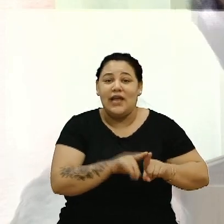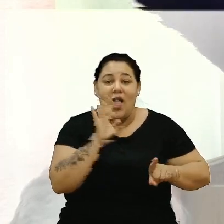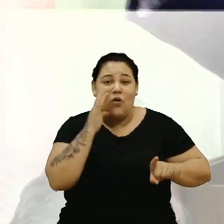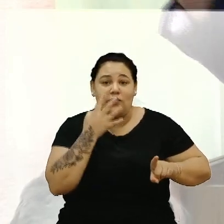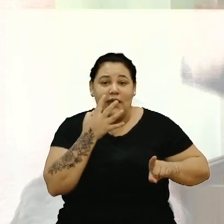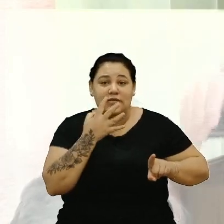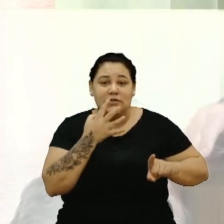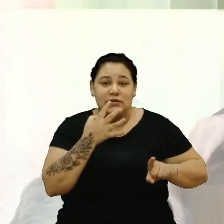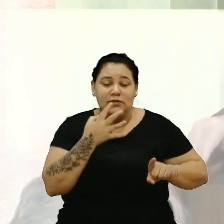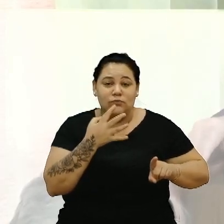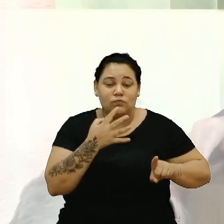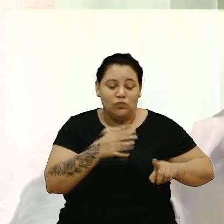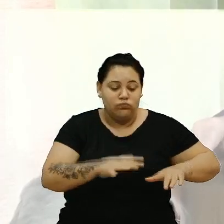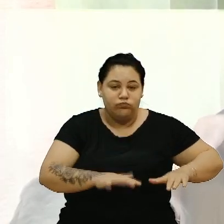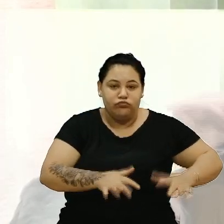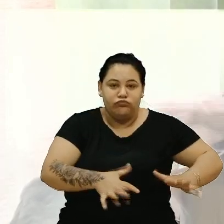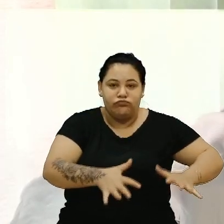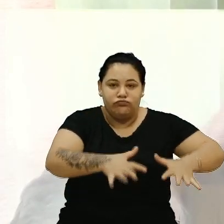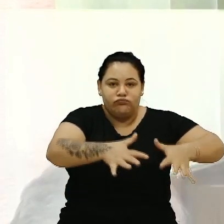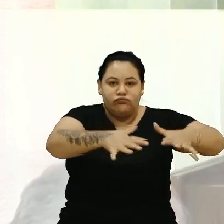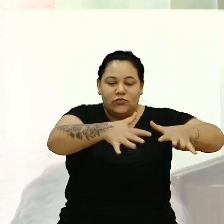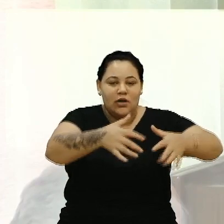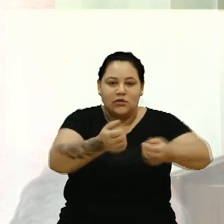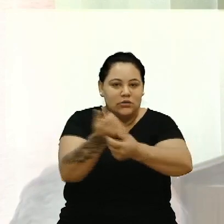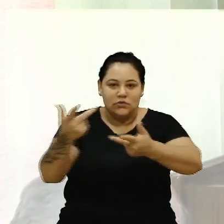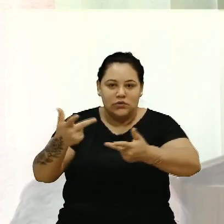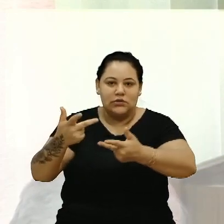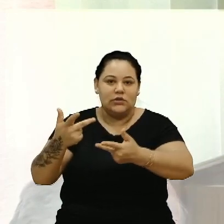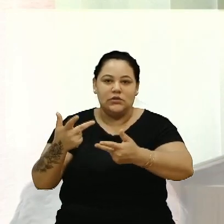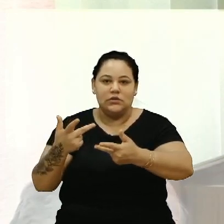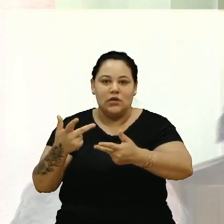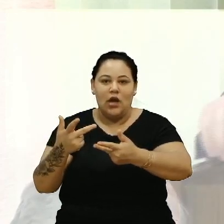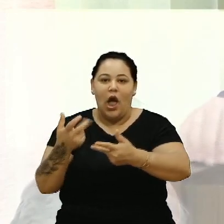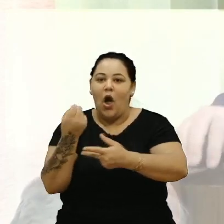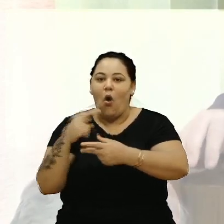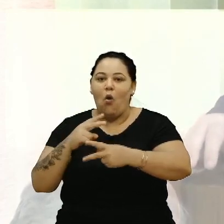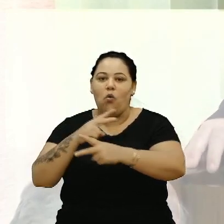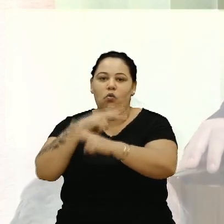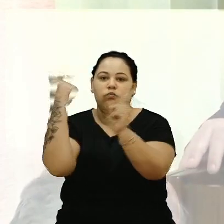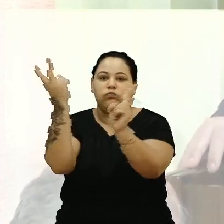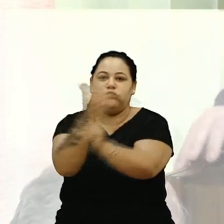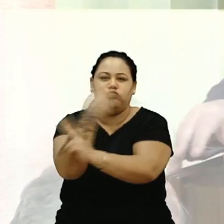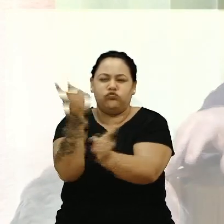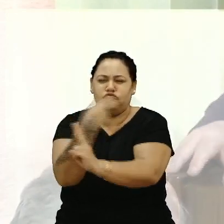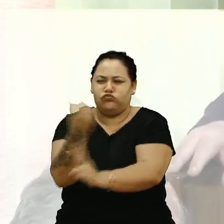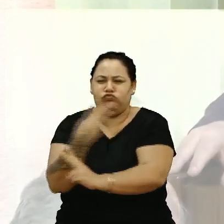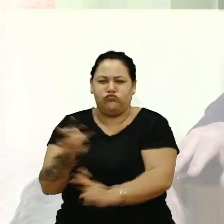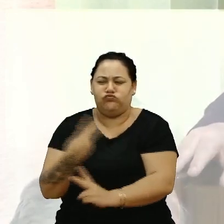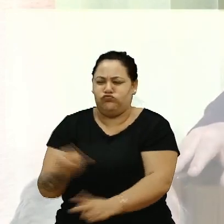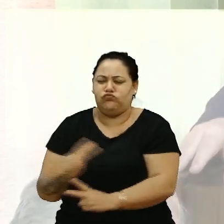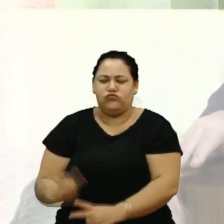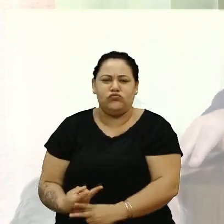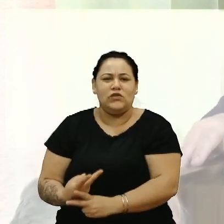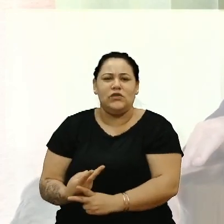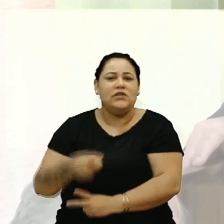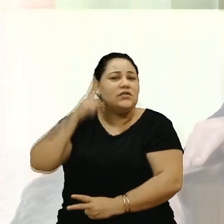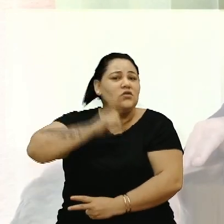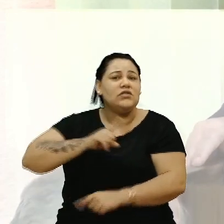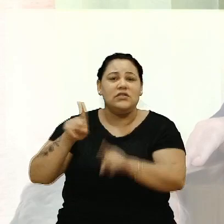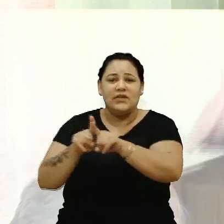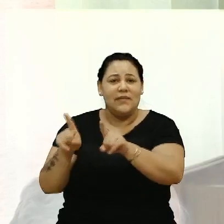terremoto, que é comum no Japão, maremotos, ou furacões nos Estados Unidos, no estado lá do Texas, da Carolina do